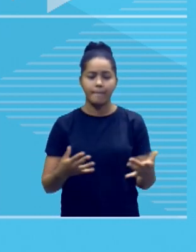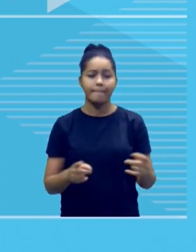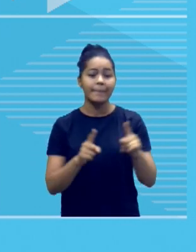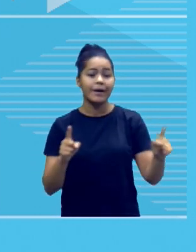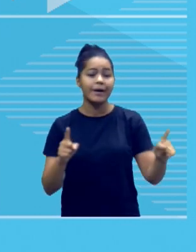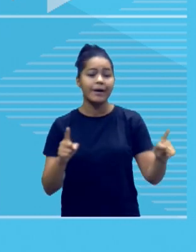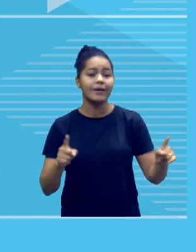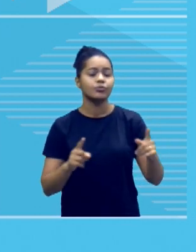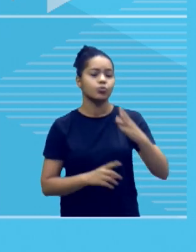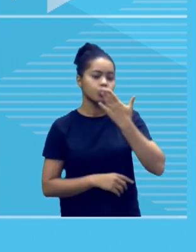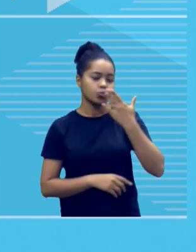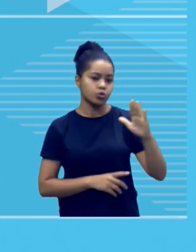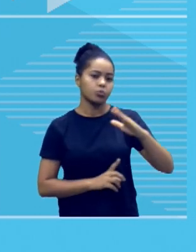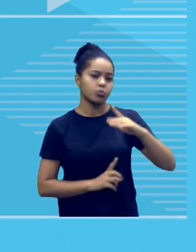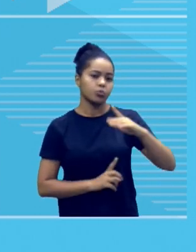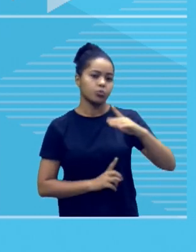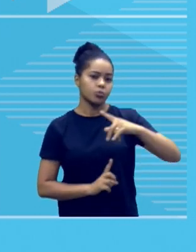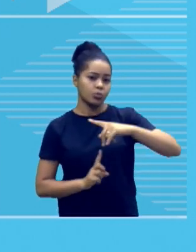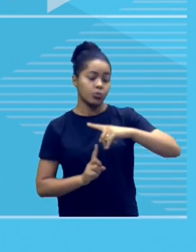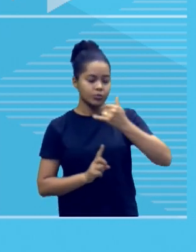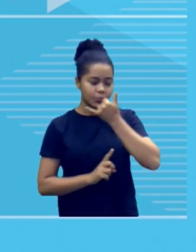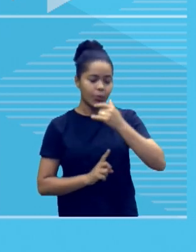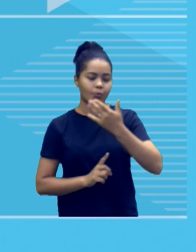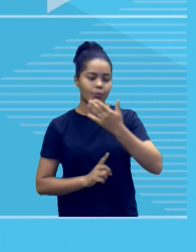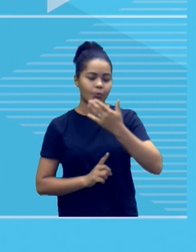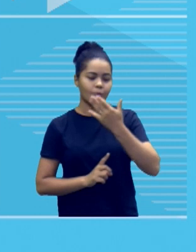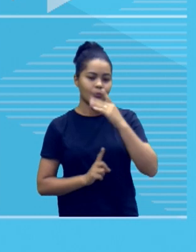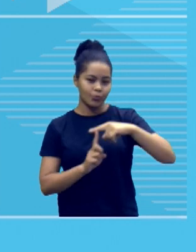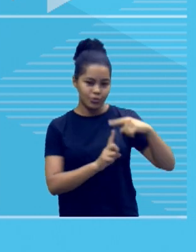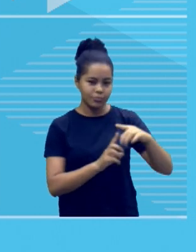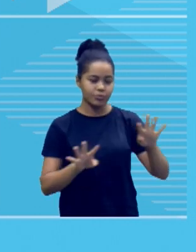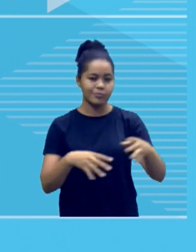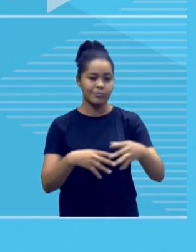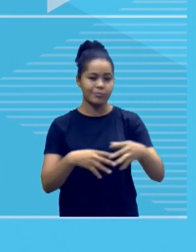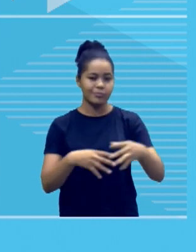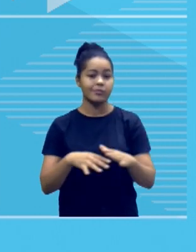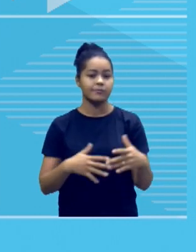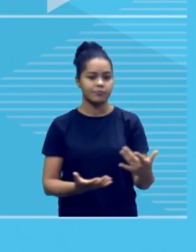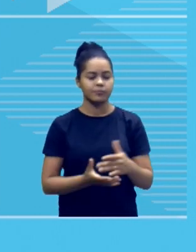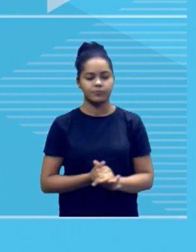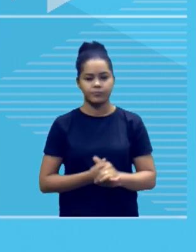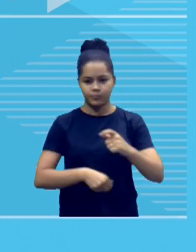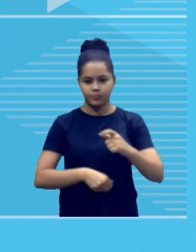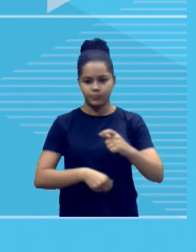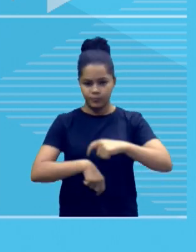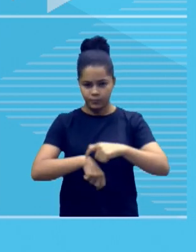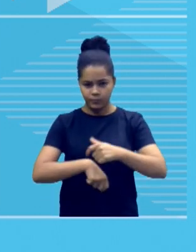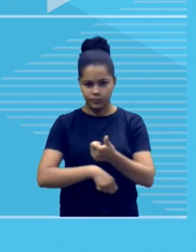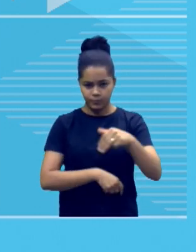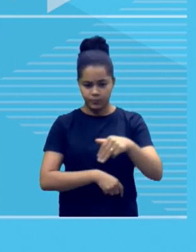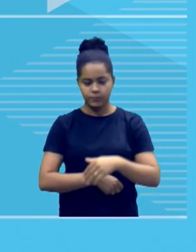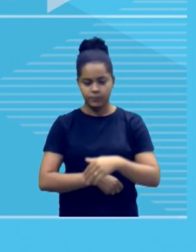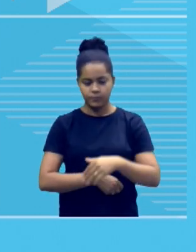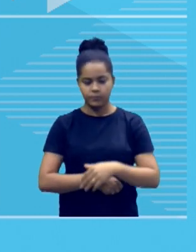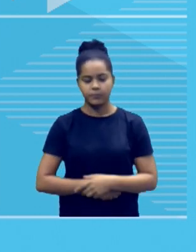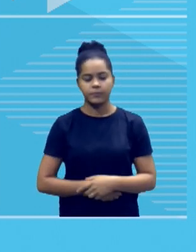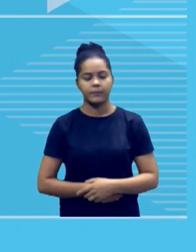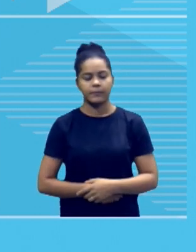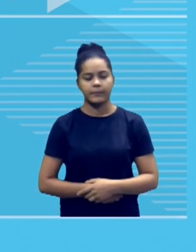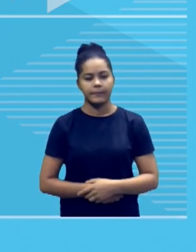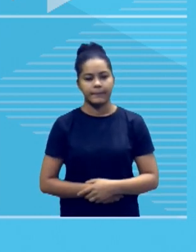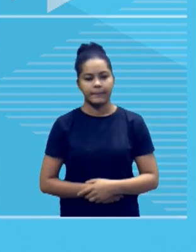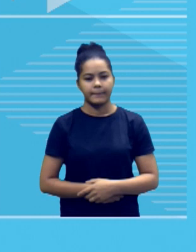está acontecendo aí vamos lá vamos colocar também um minutinho na tela por favor